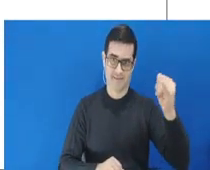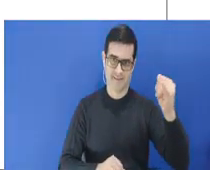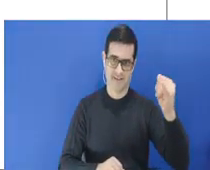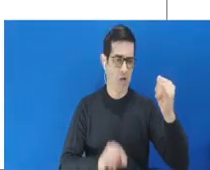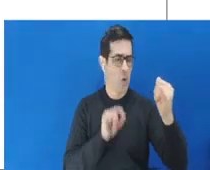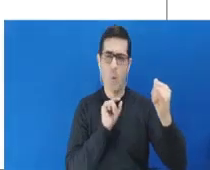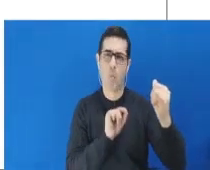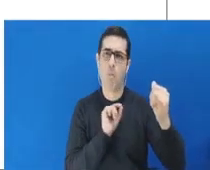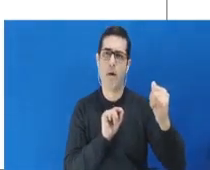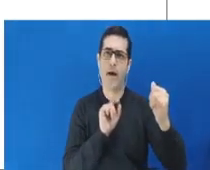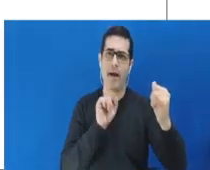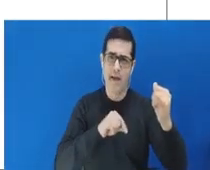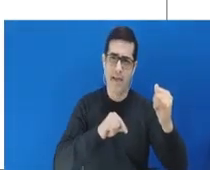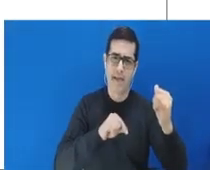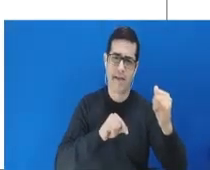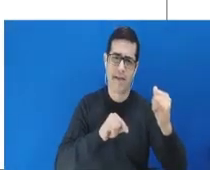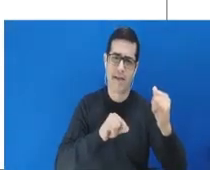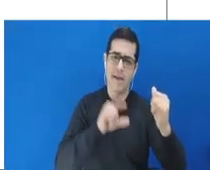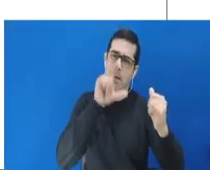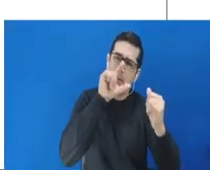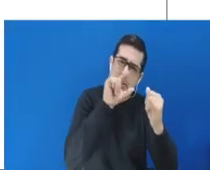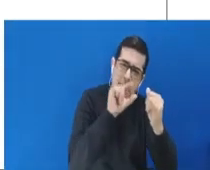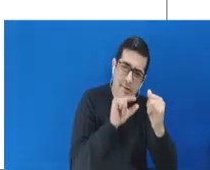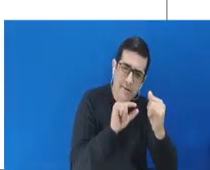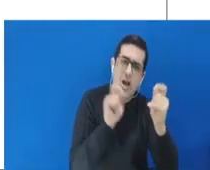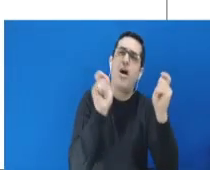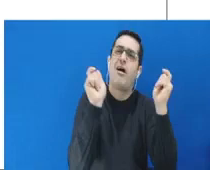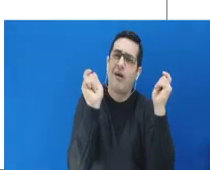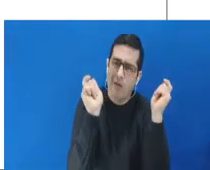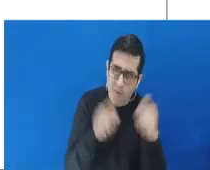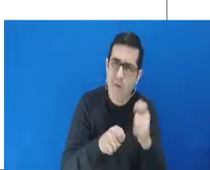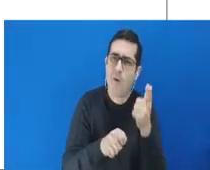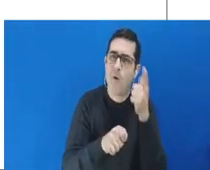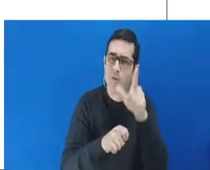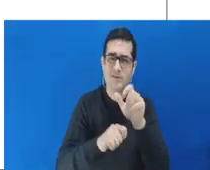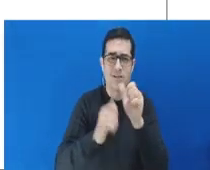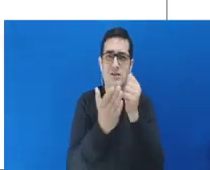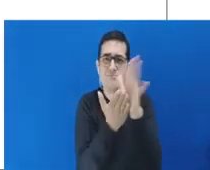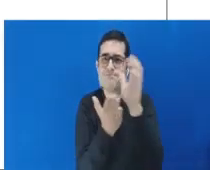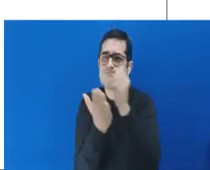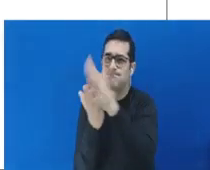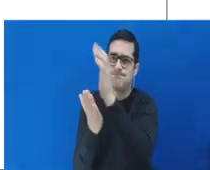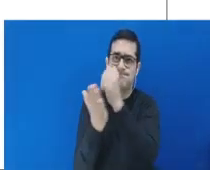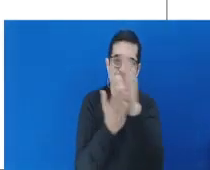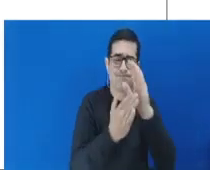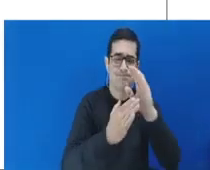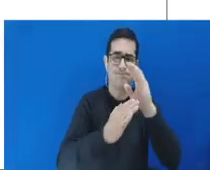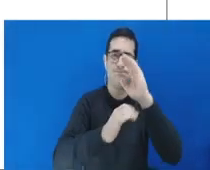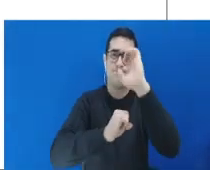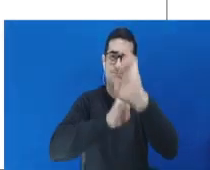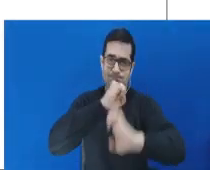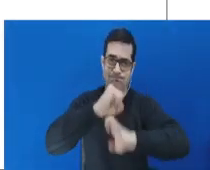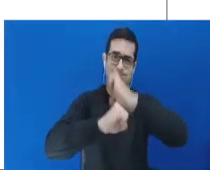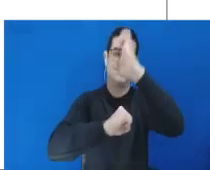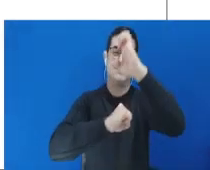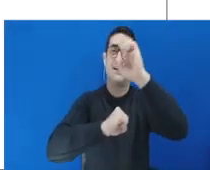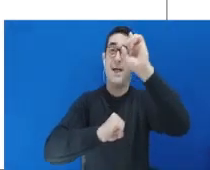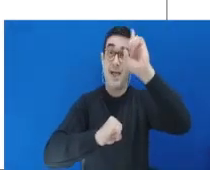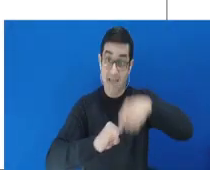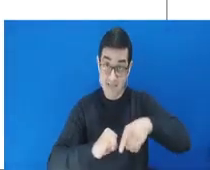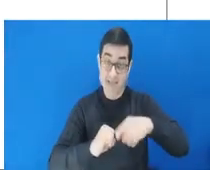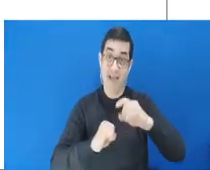a mínima, ele vai expulsar os elétrons. E esses elétrons vai ter uma energia cinética. A energia cinética